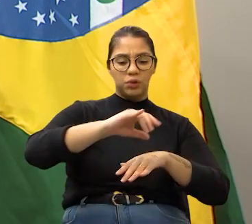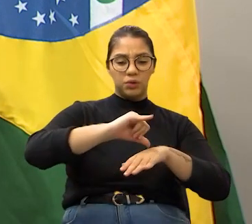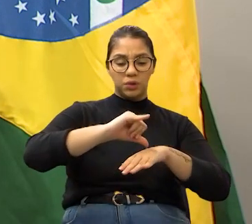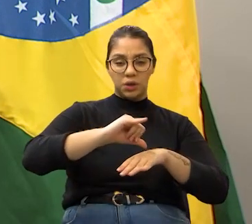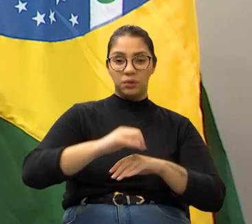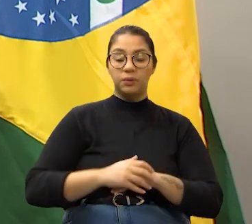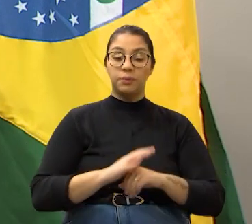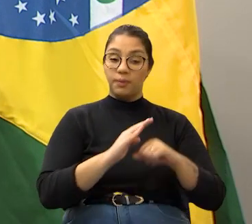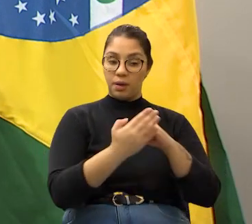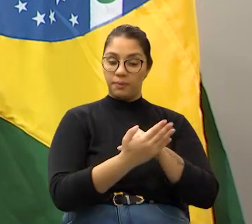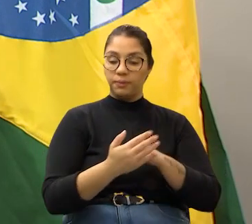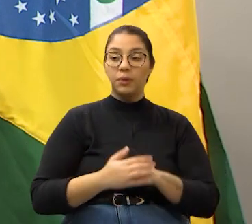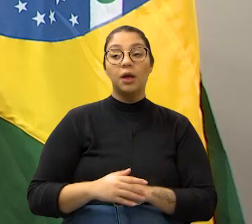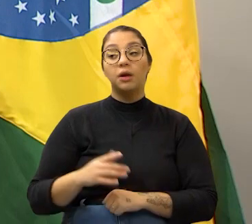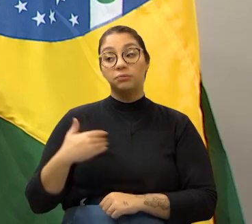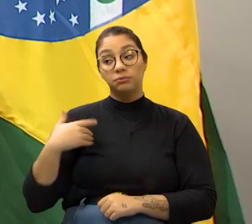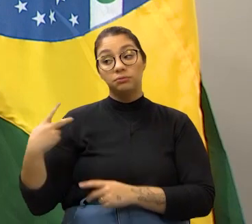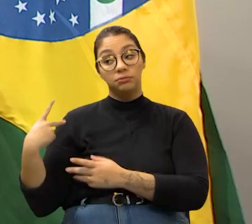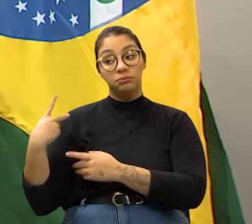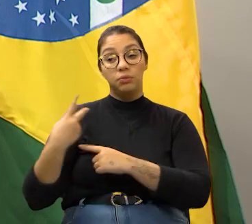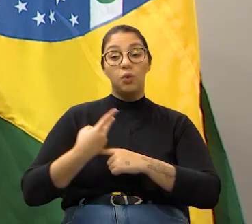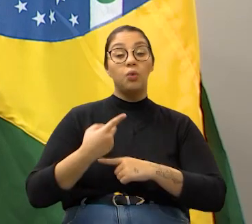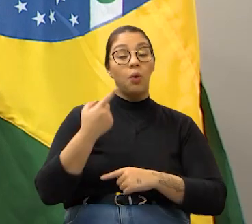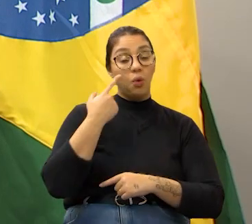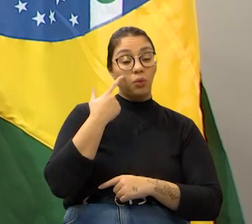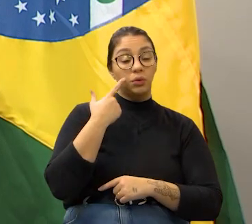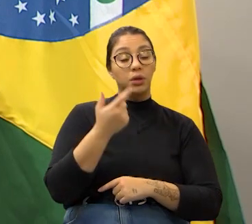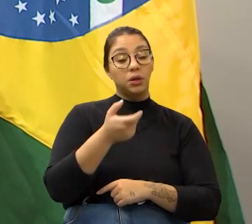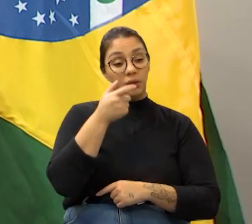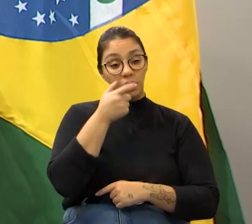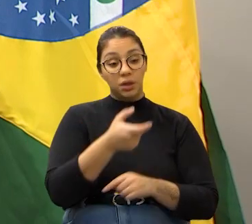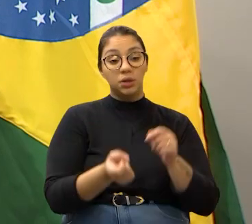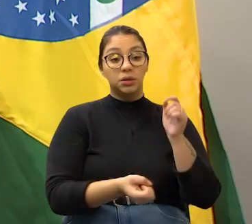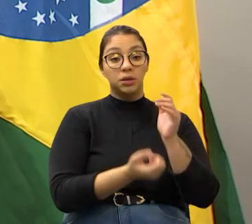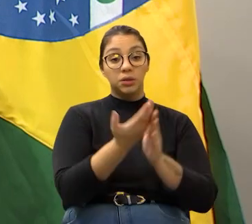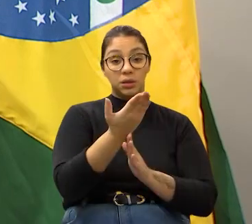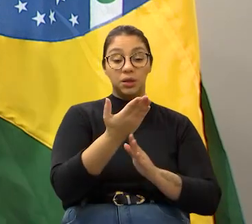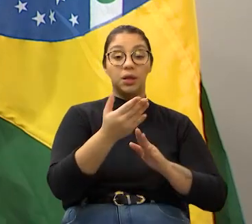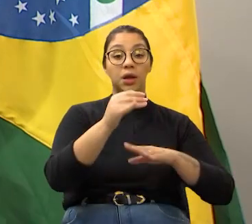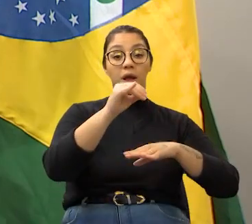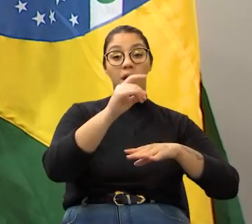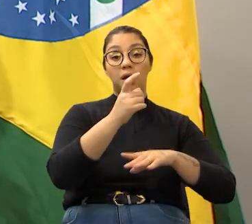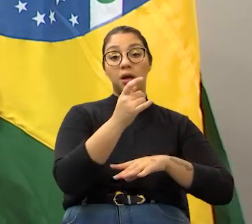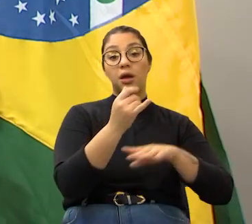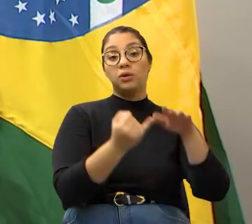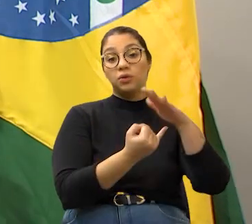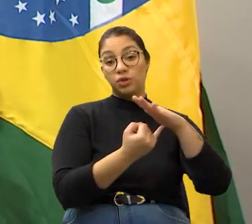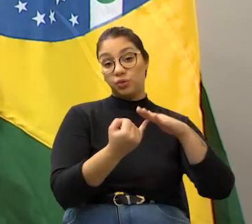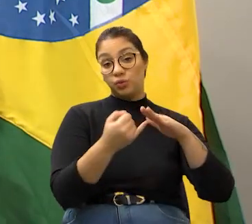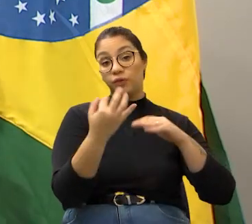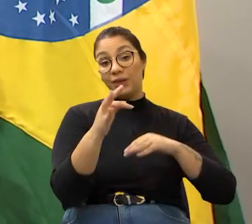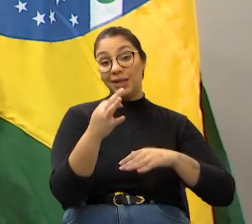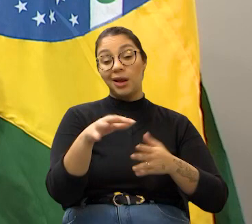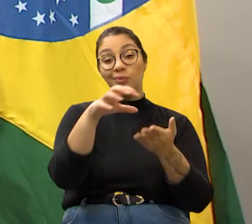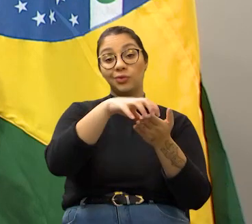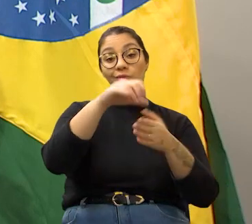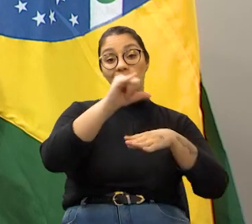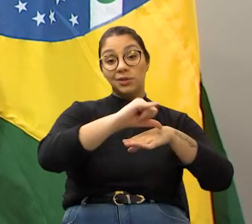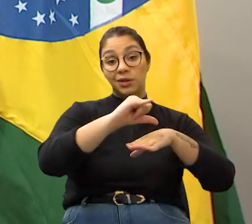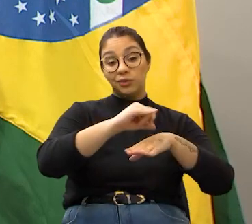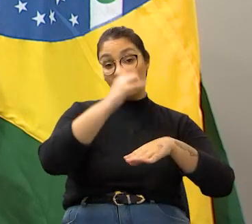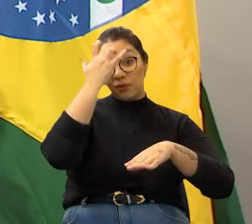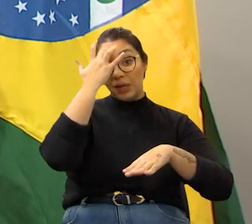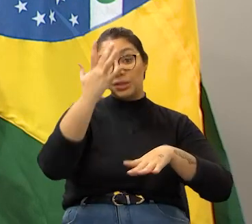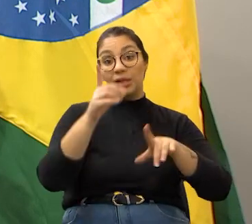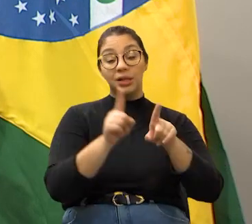olha, nós temos interesse em instalar uma unidade do Instituto Técnico Federal na região central, né, que isso